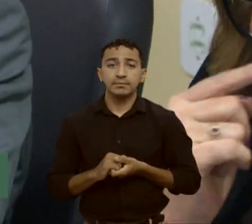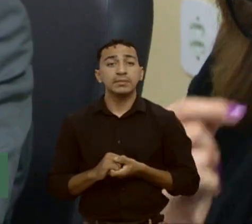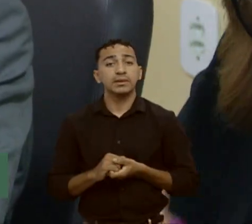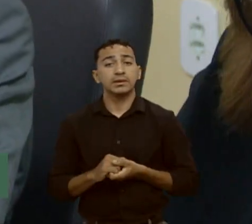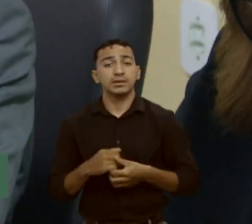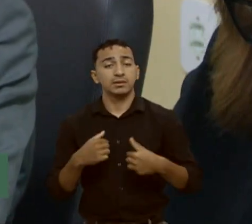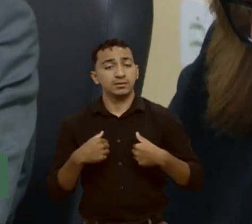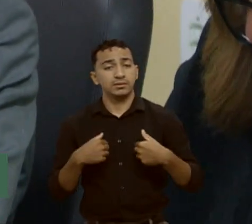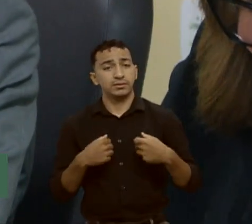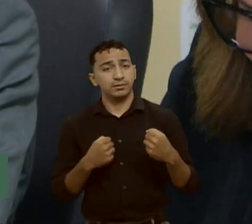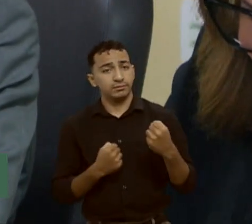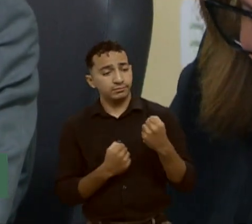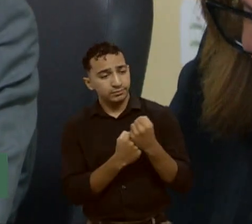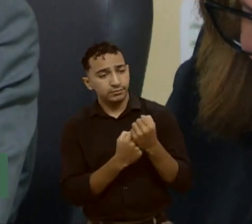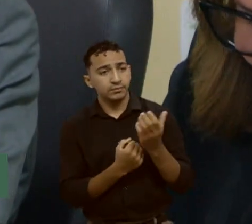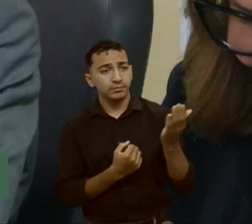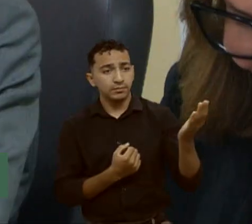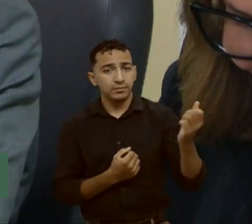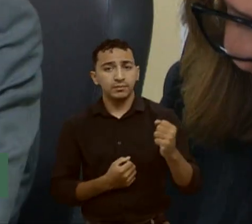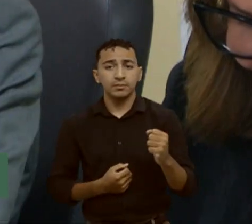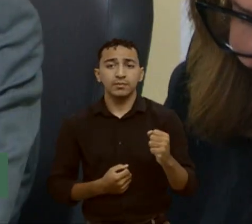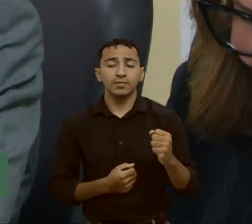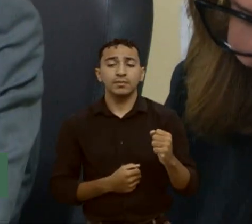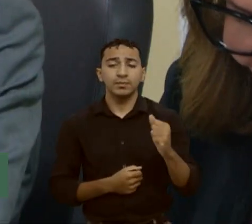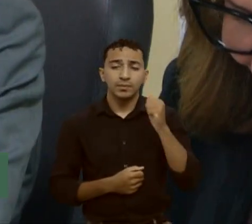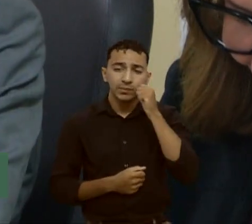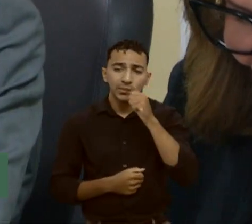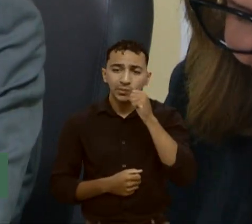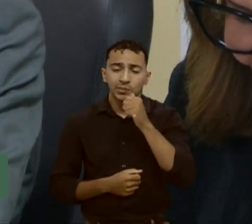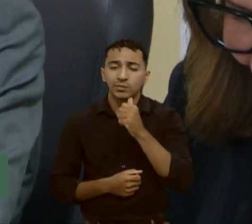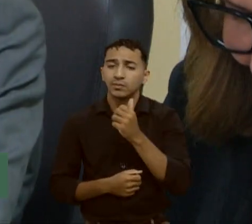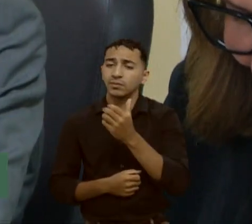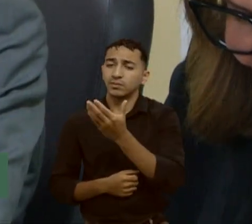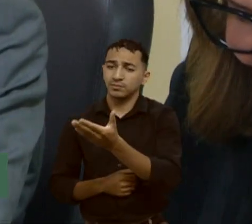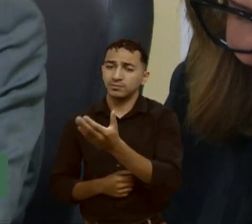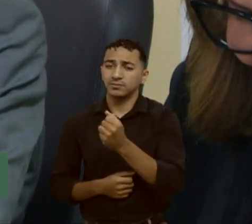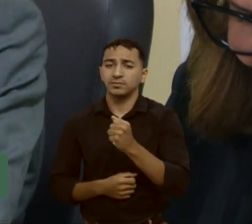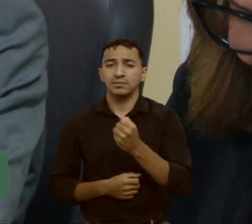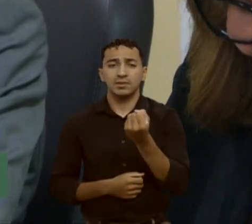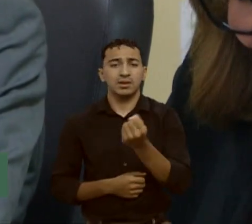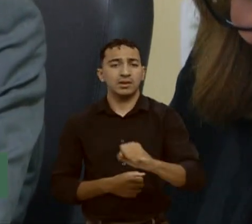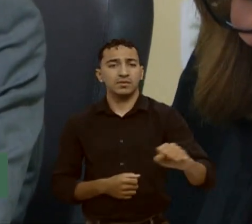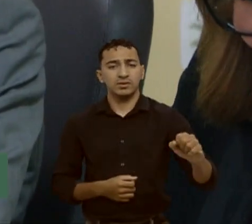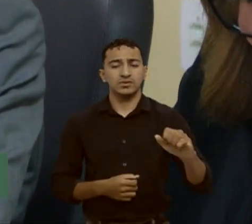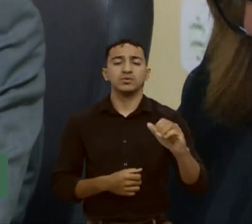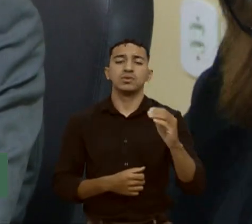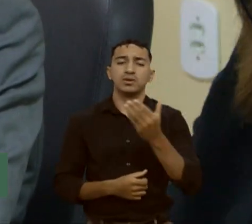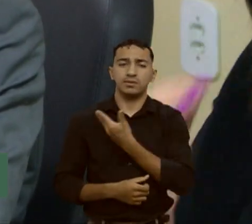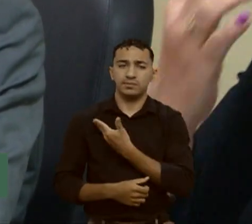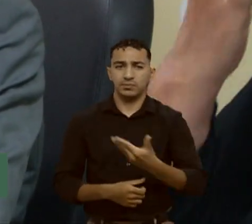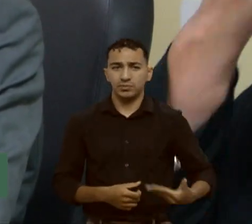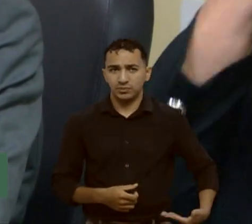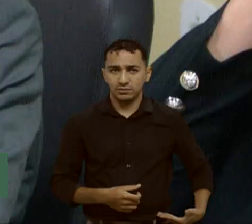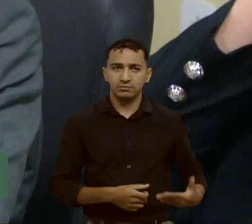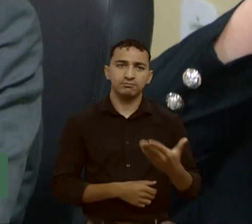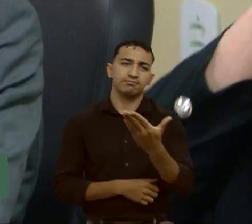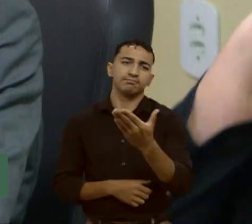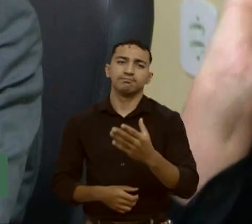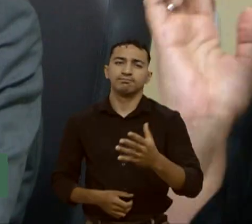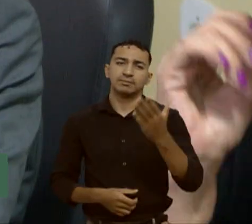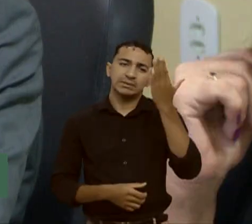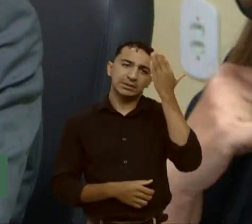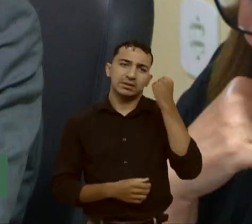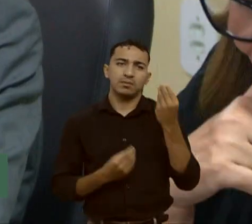doutora, mais uma vez, quem milita na Defensoria Pública sabe o que é trabalhar com o público mais vulnerável.